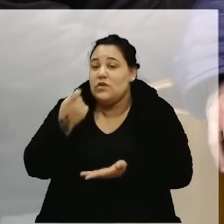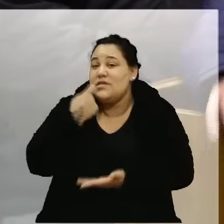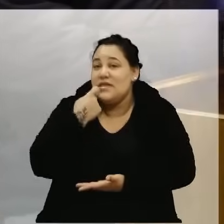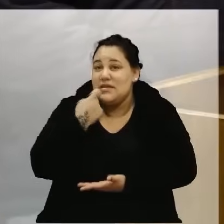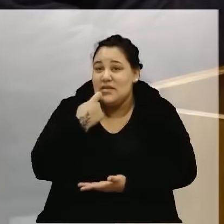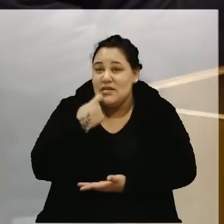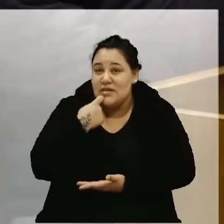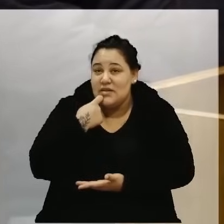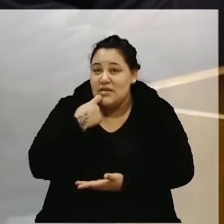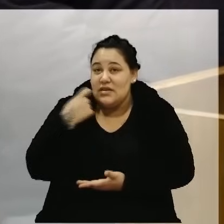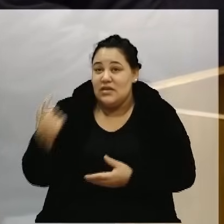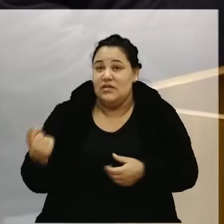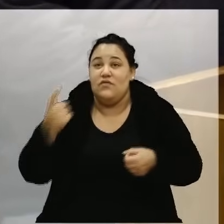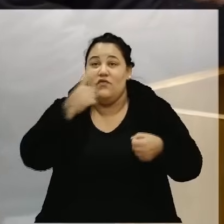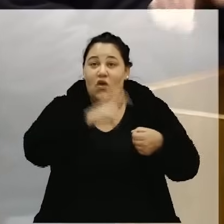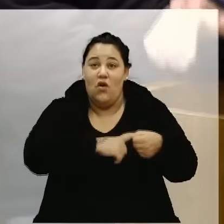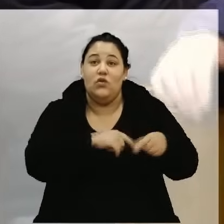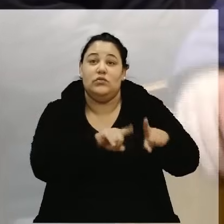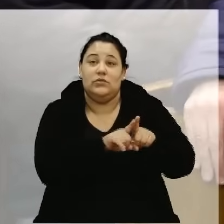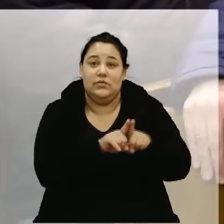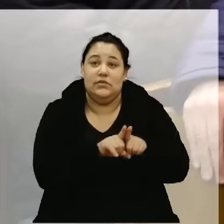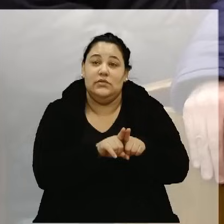eles retomam